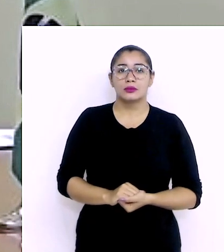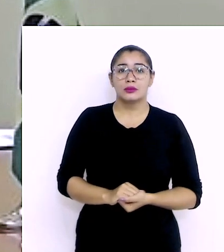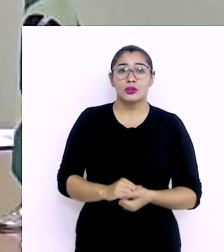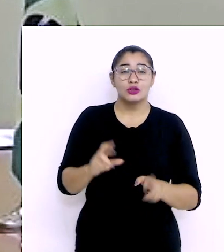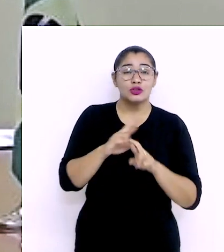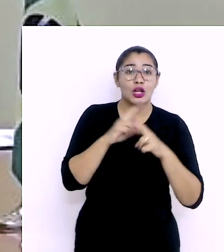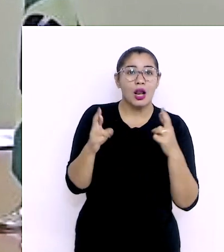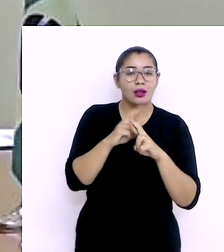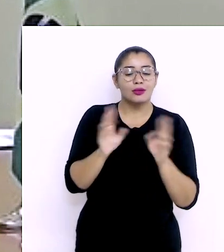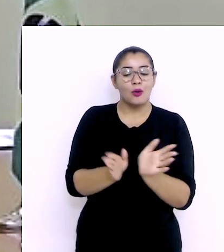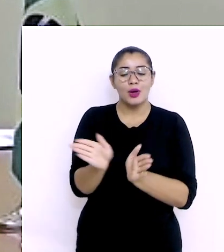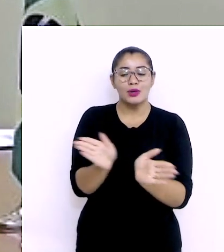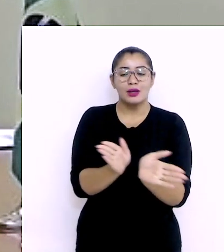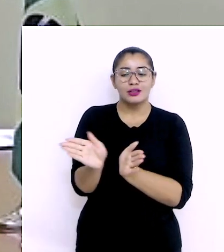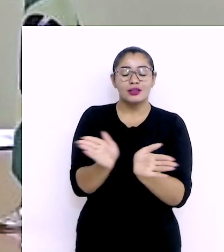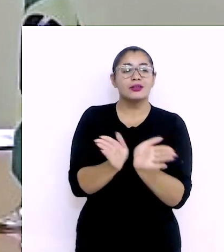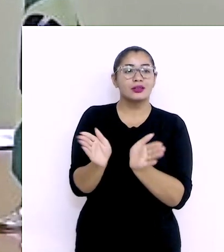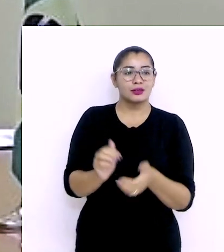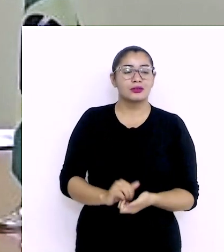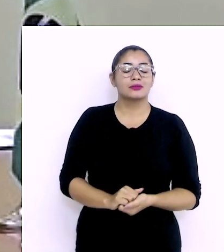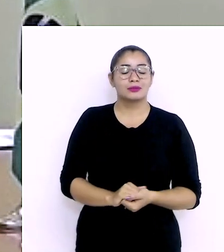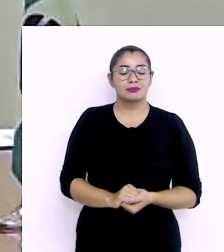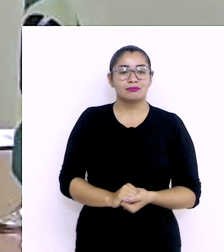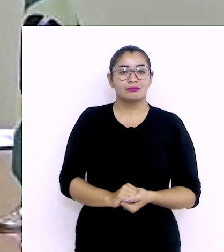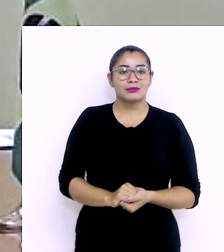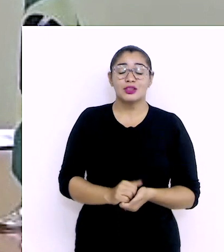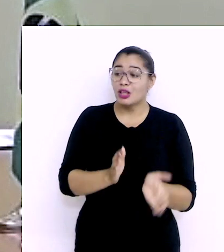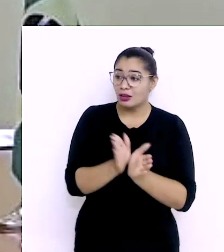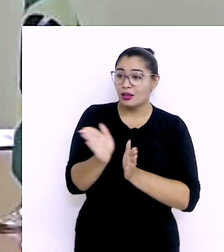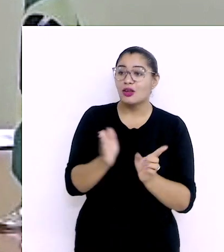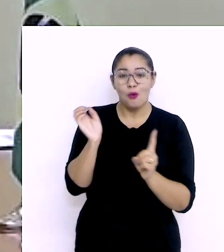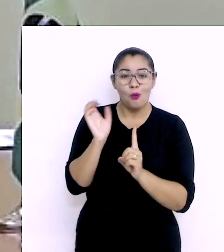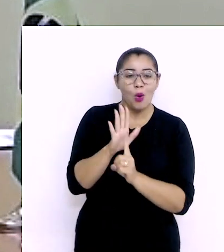relações bilaterais, que acaba tendo um impacto.